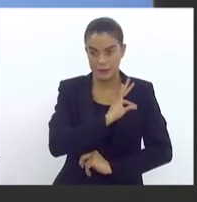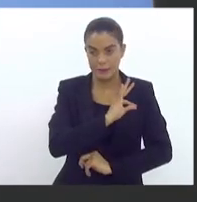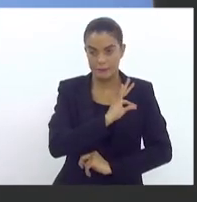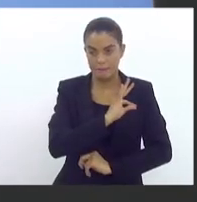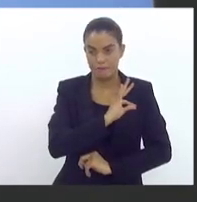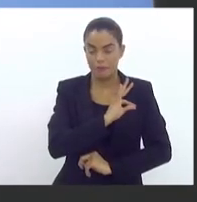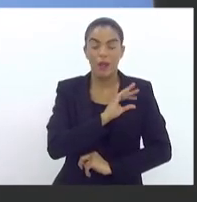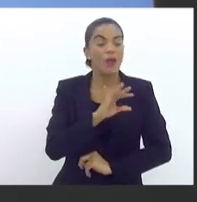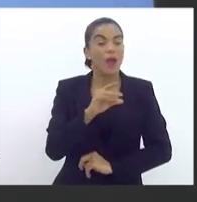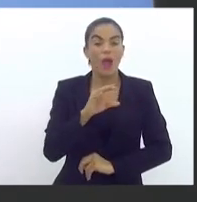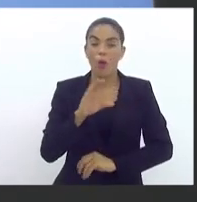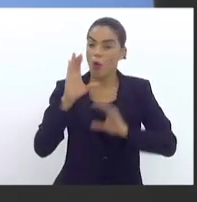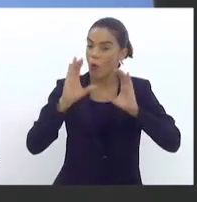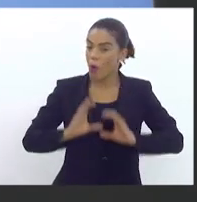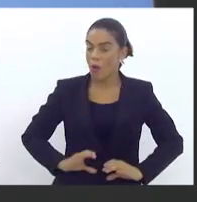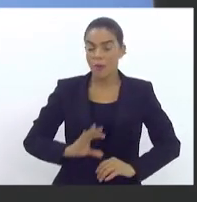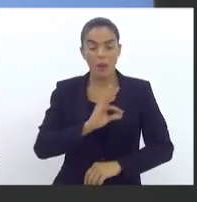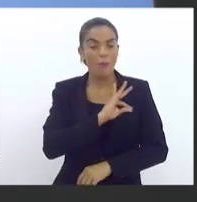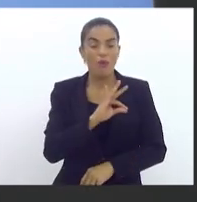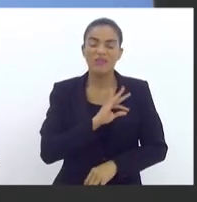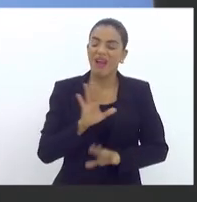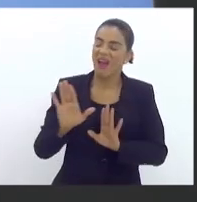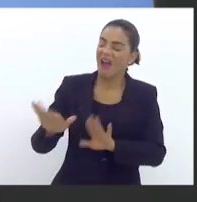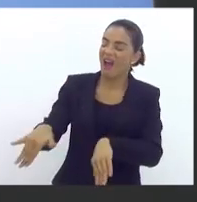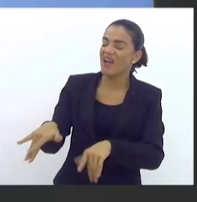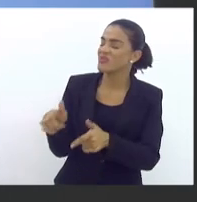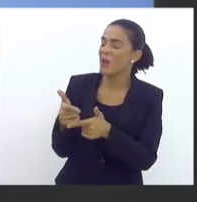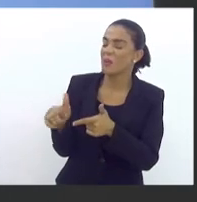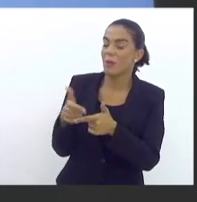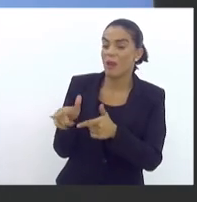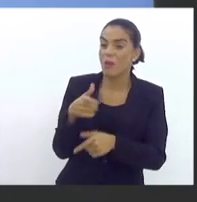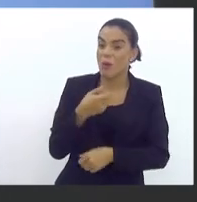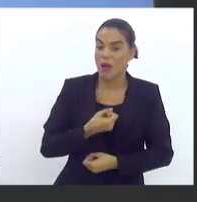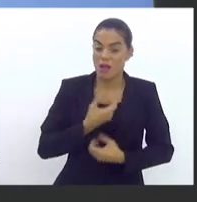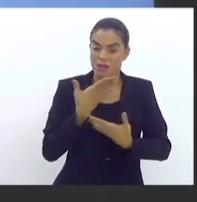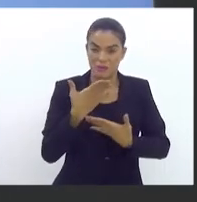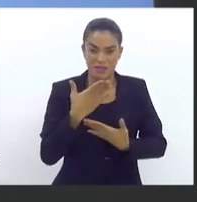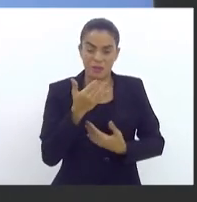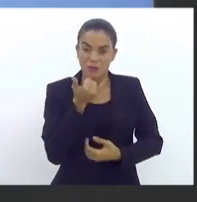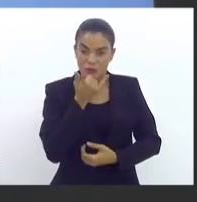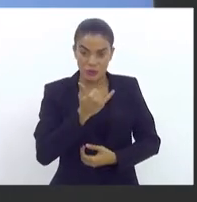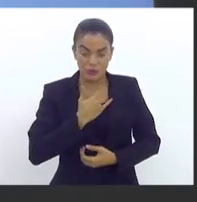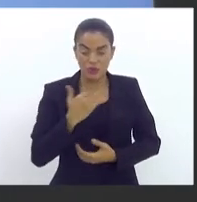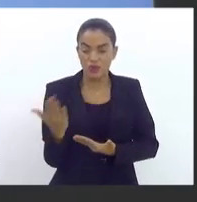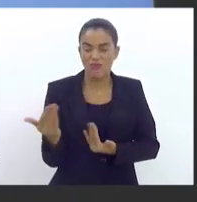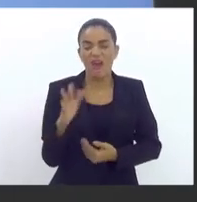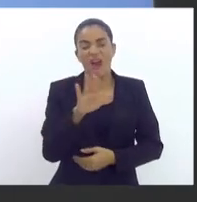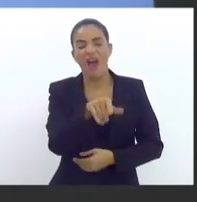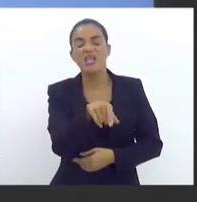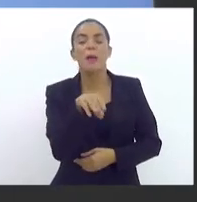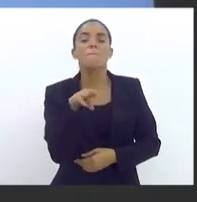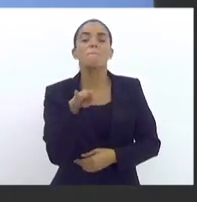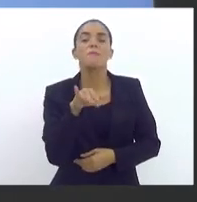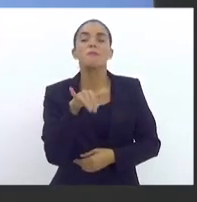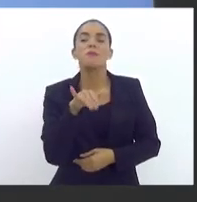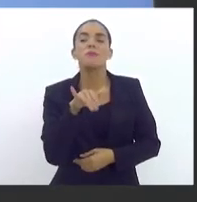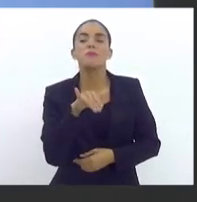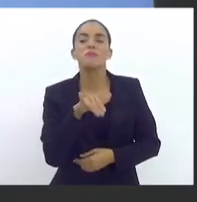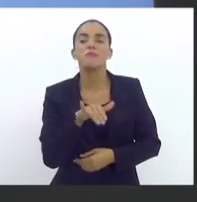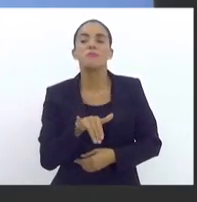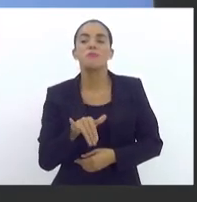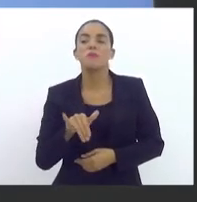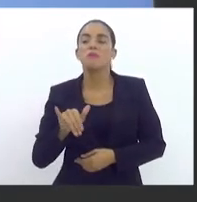minimizam esse problema né minimizam E aí usar uma expressão dos jovens né Ah isso é mimimi isso é